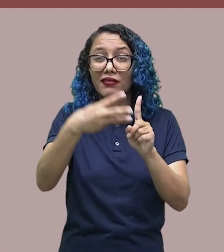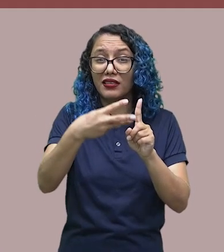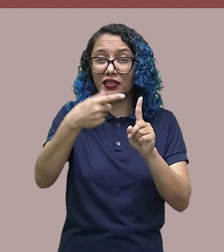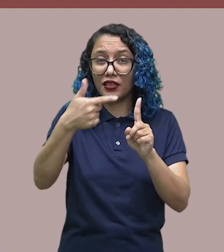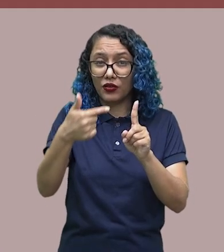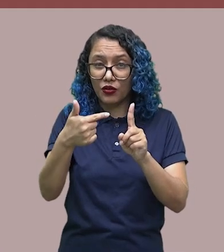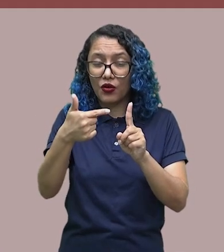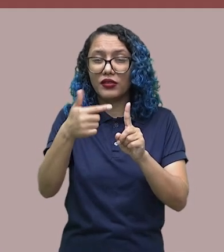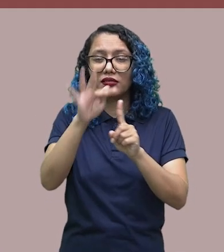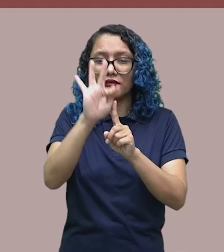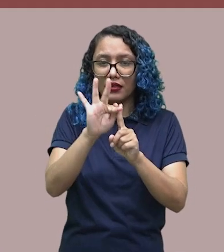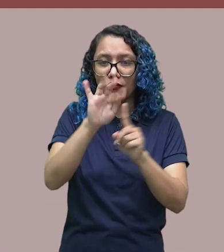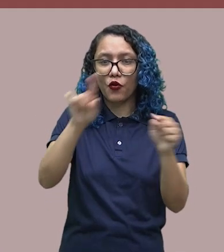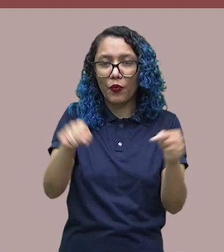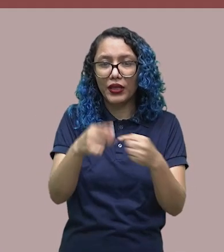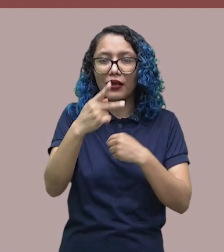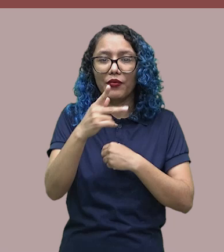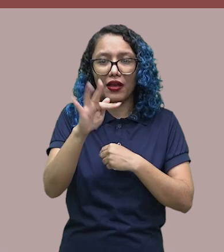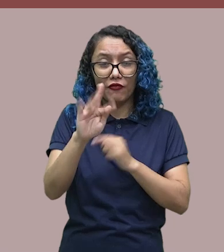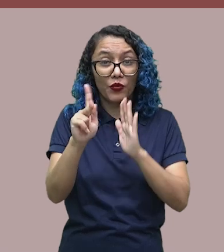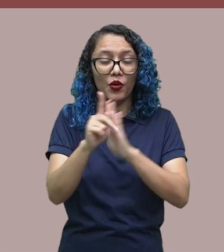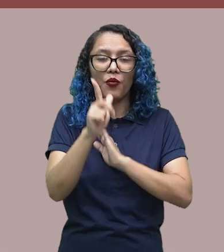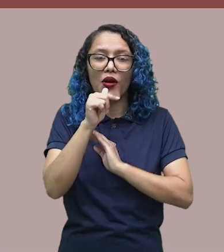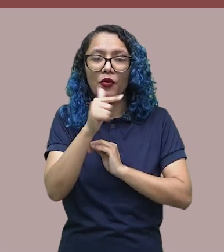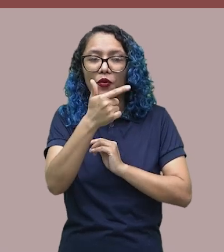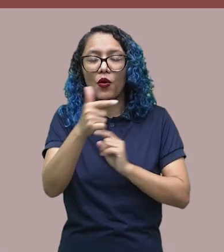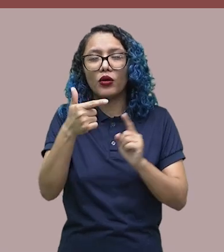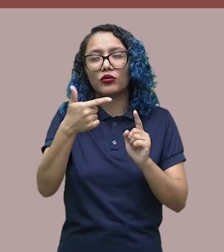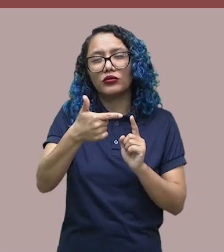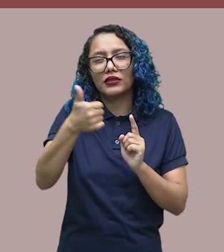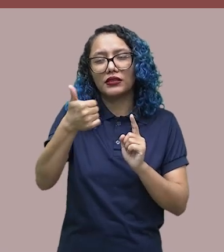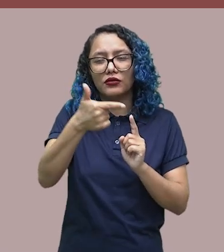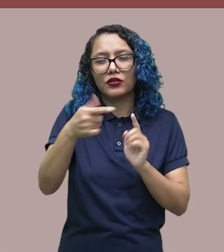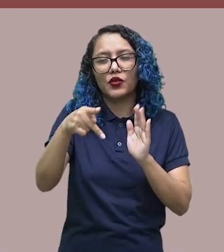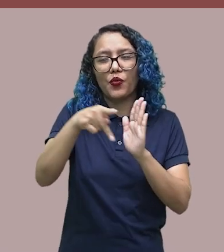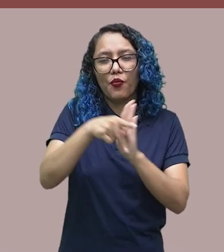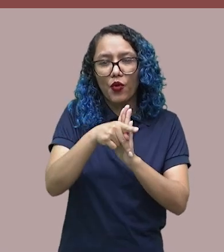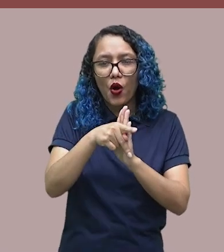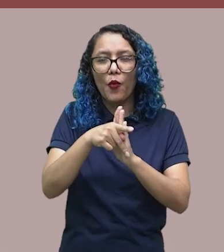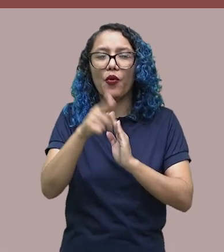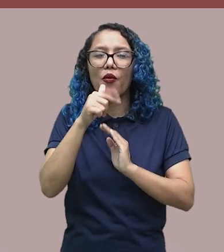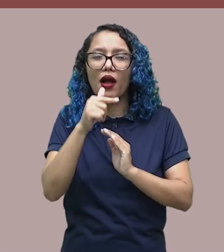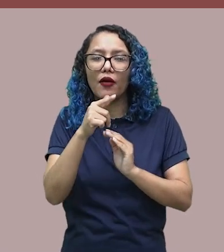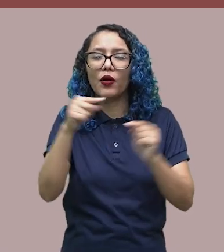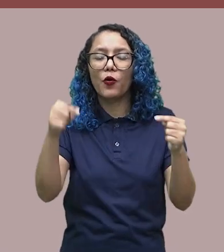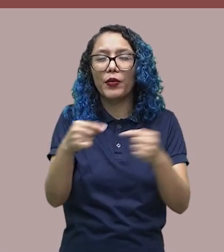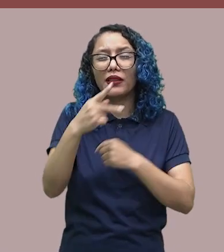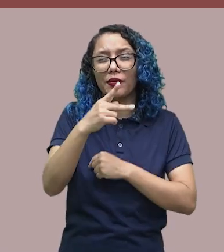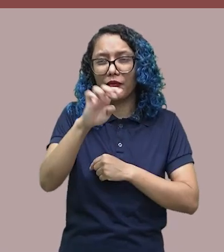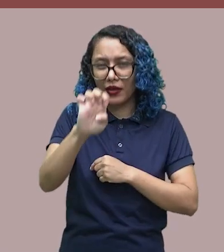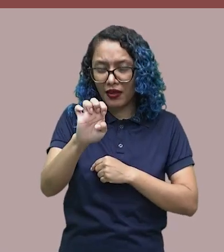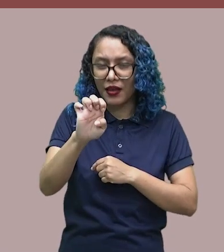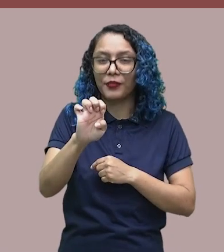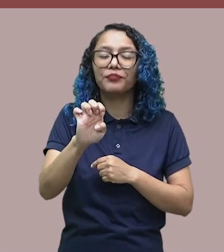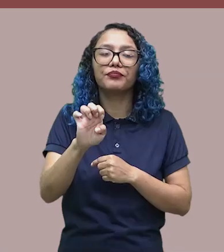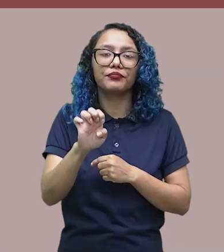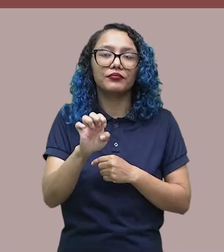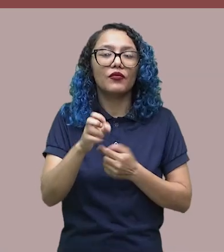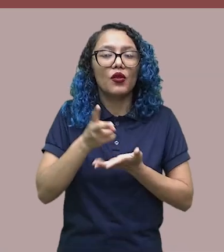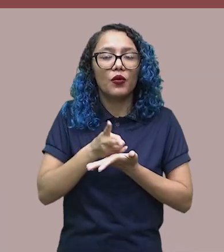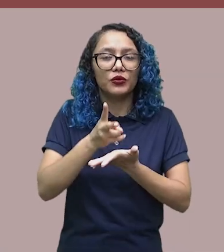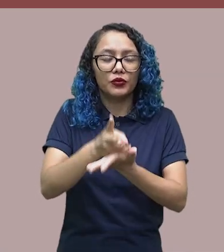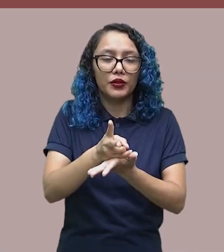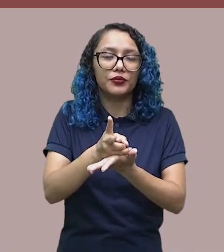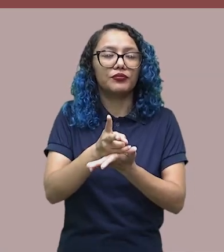Fahrenheit como ponto de fusão da água e 212 graus Fahrenheit como ponto de ebulição.